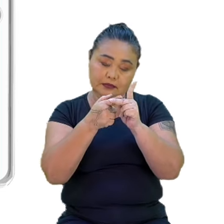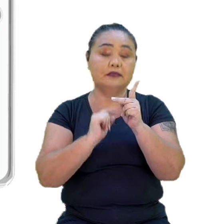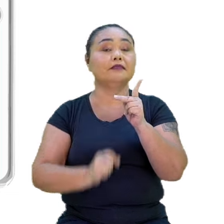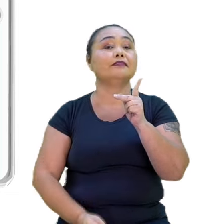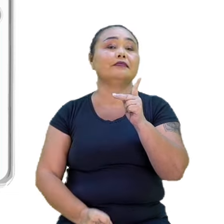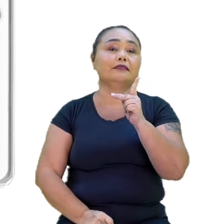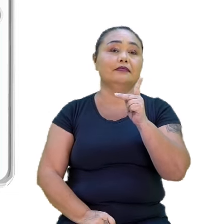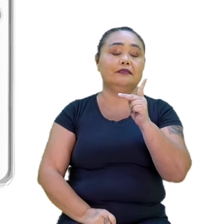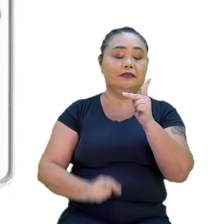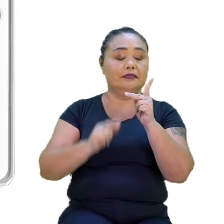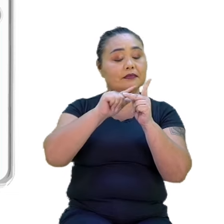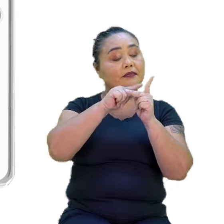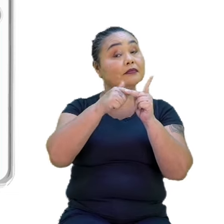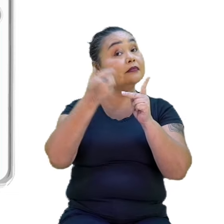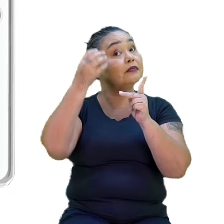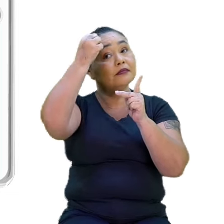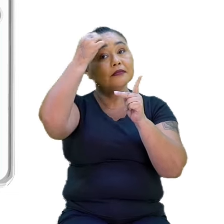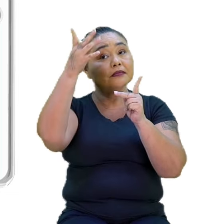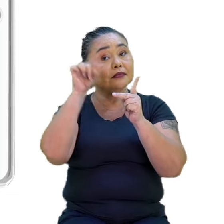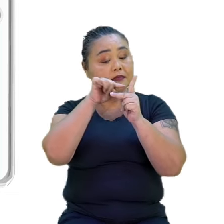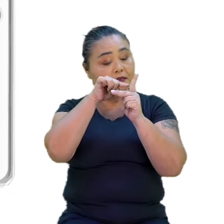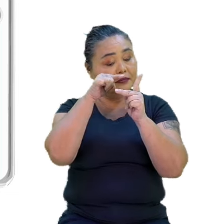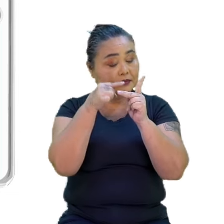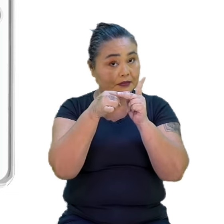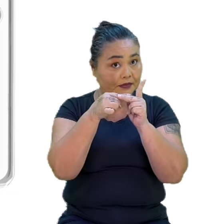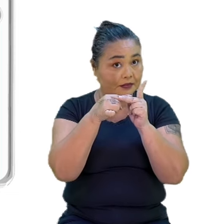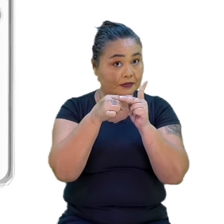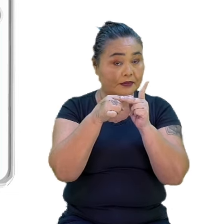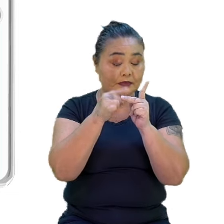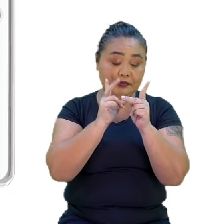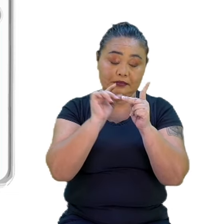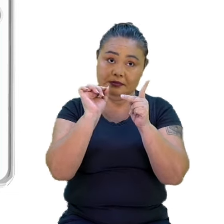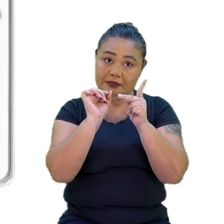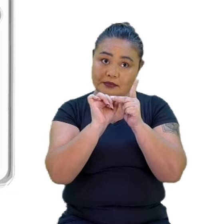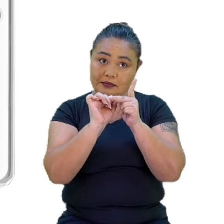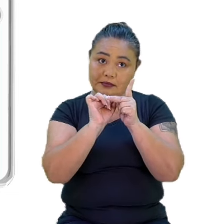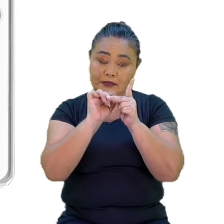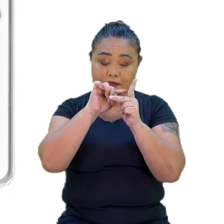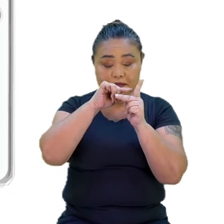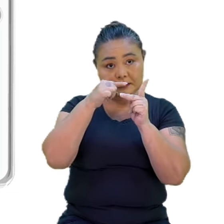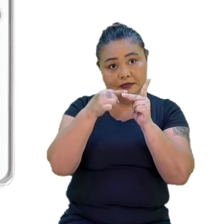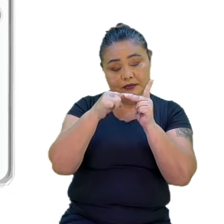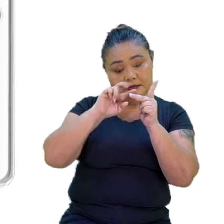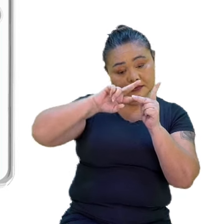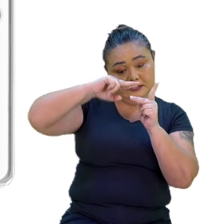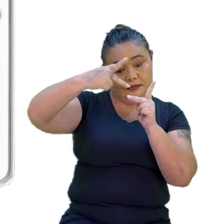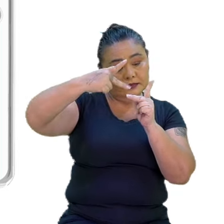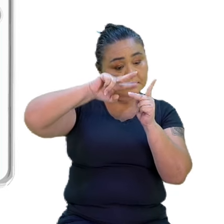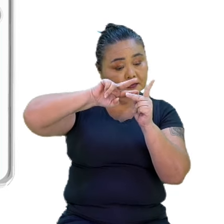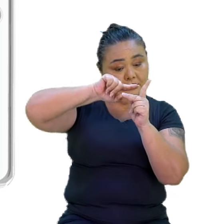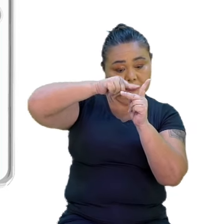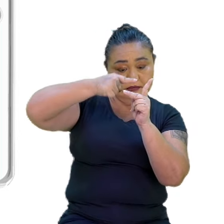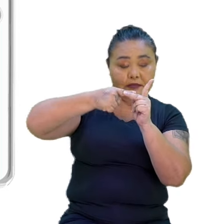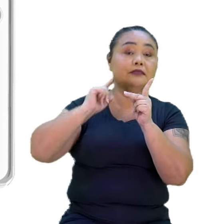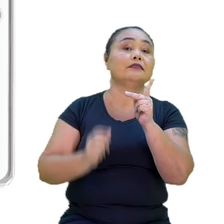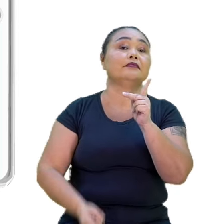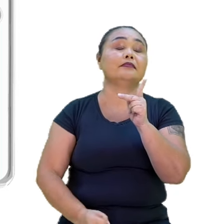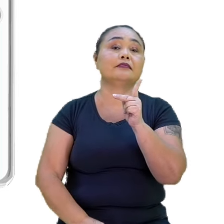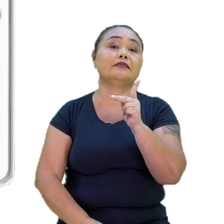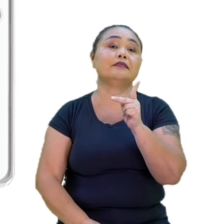então não esqueçam as razões trigonométricas são relações feitas com os lados e os ângulos do triângulo